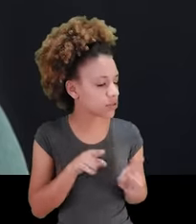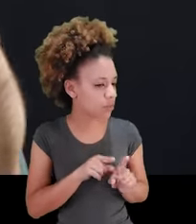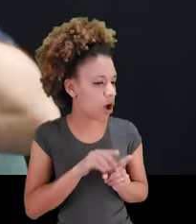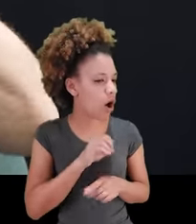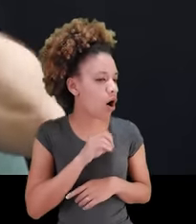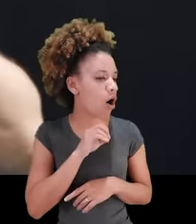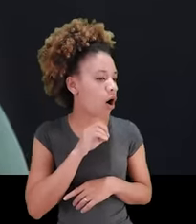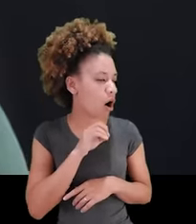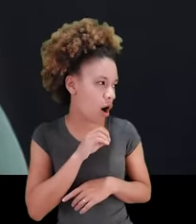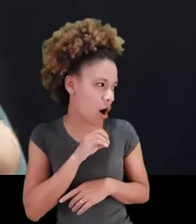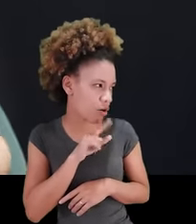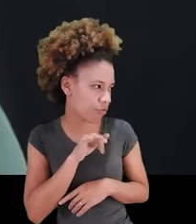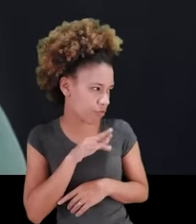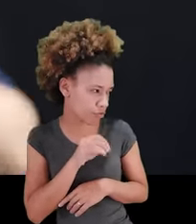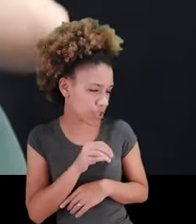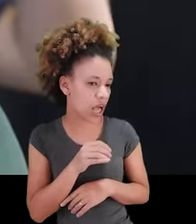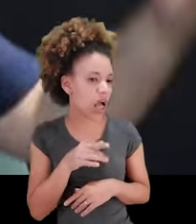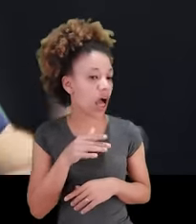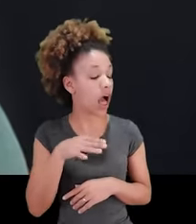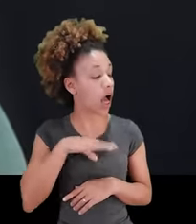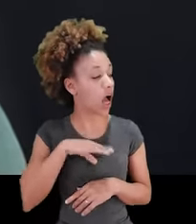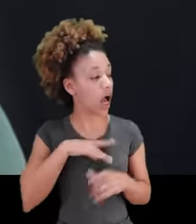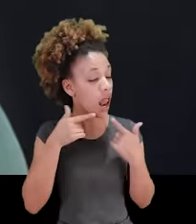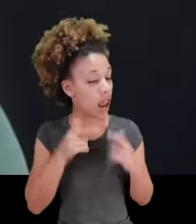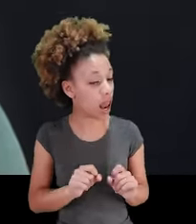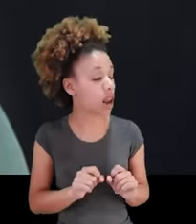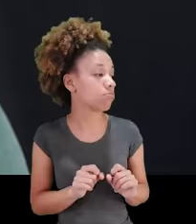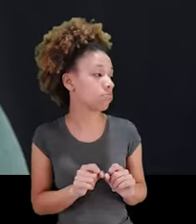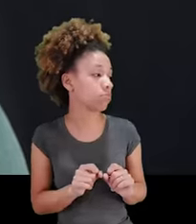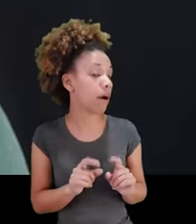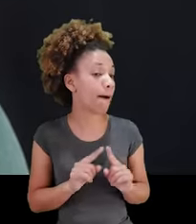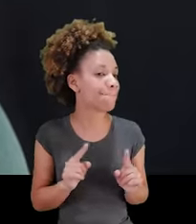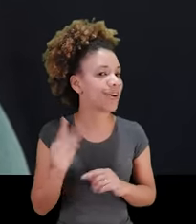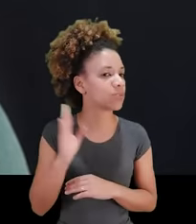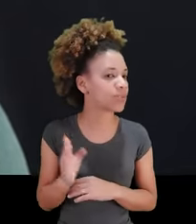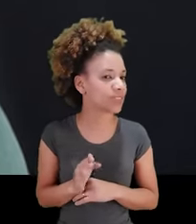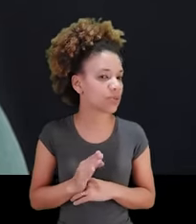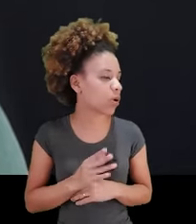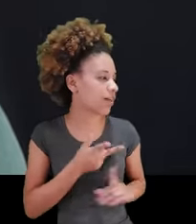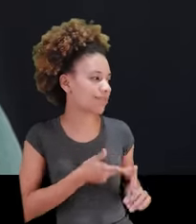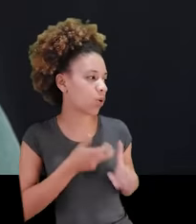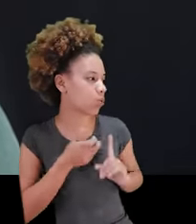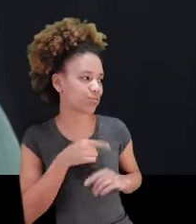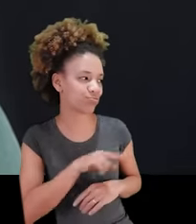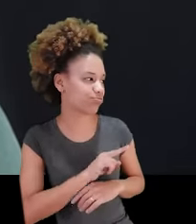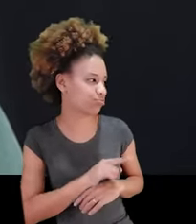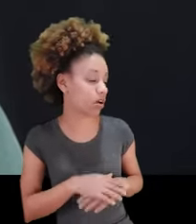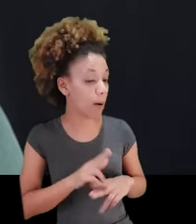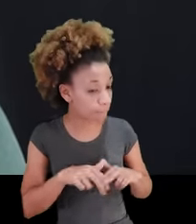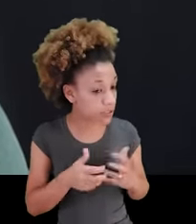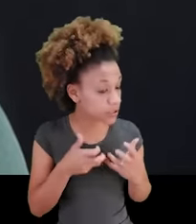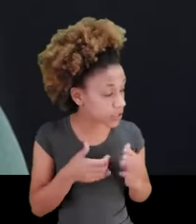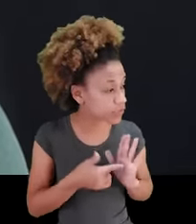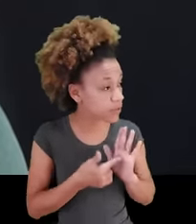lusófonos, né? Que você fala, pessoas que têm a língua portuguesa como um grande coisa. Só que o brasileiro não consome vocês. Por isso que eu queria que